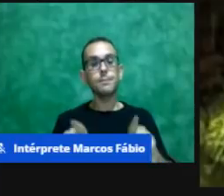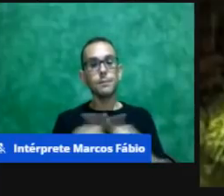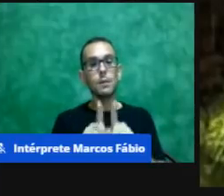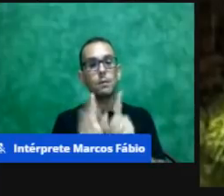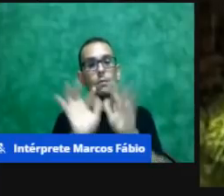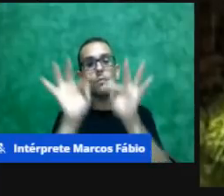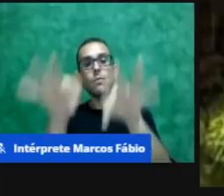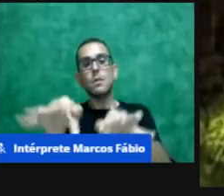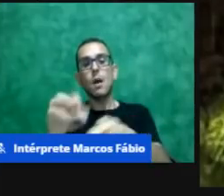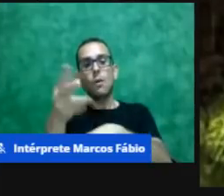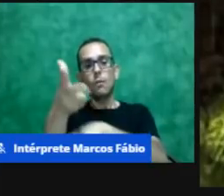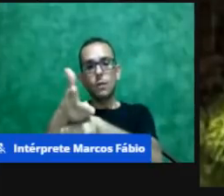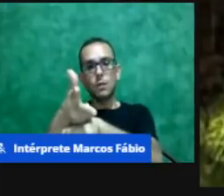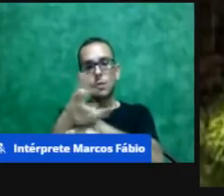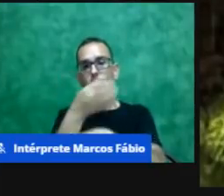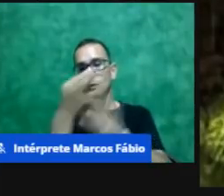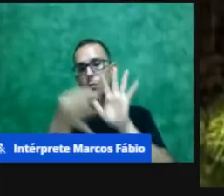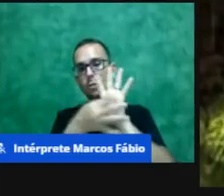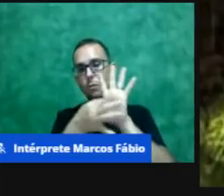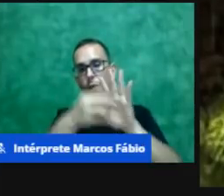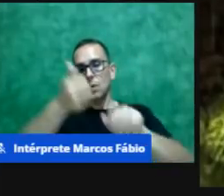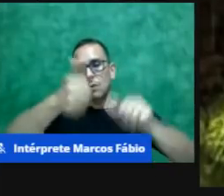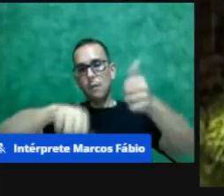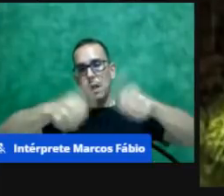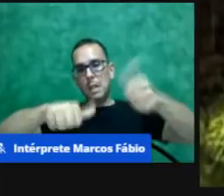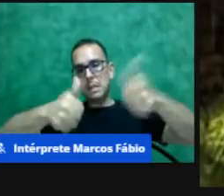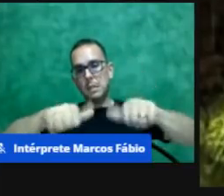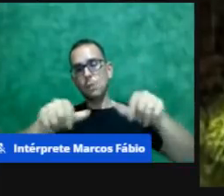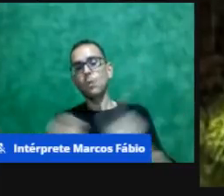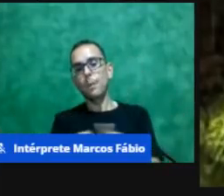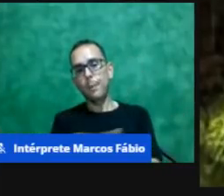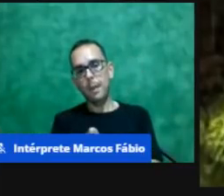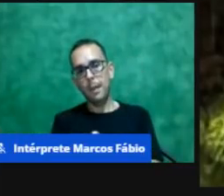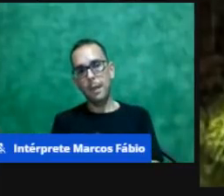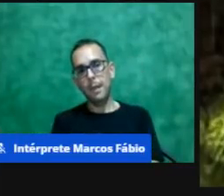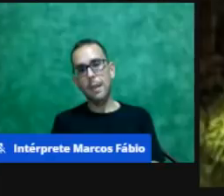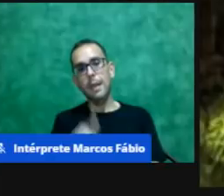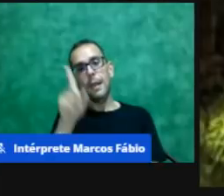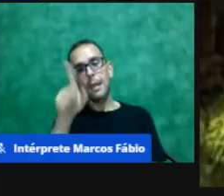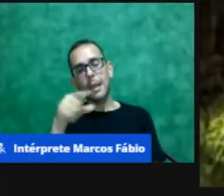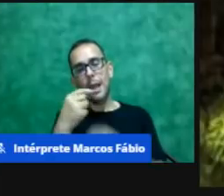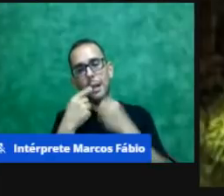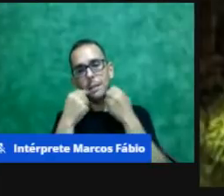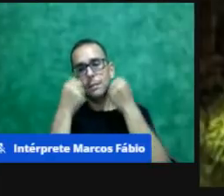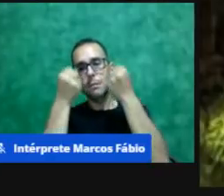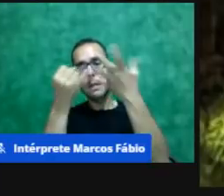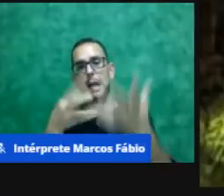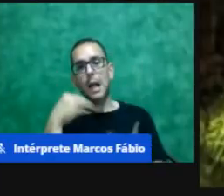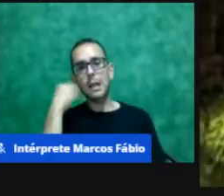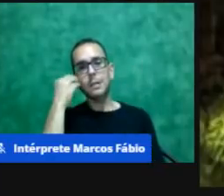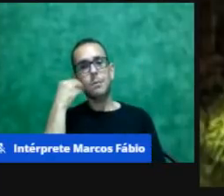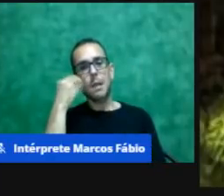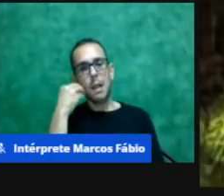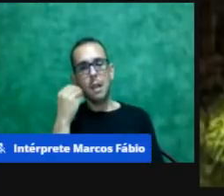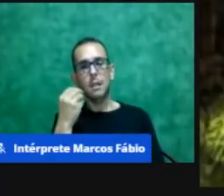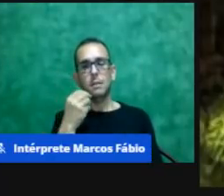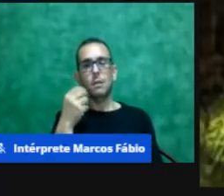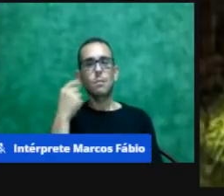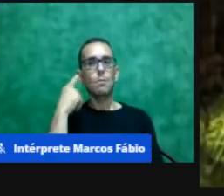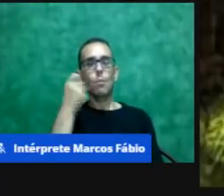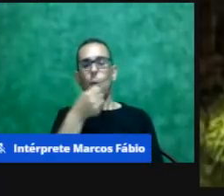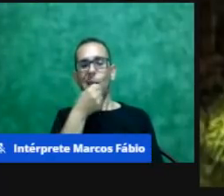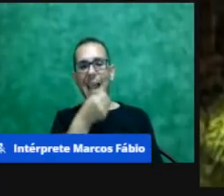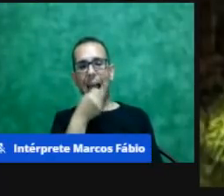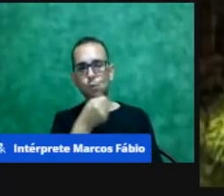vídeo eu proponho um tipo de avaliação, que eu já disse, né, que é o relato de experiência por áudio, a